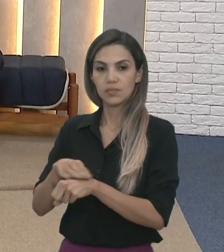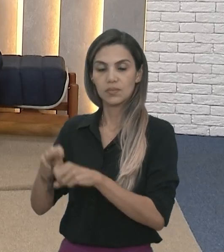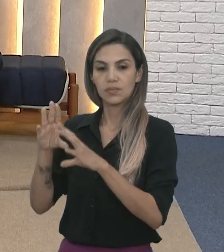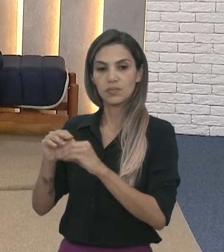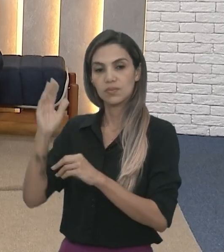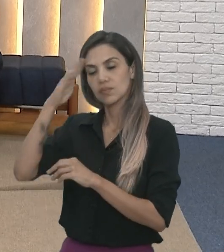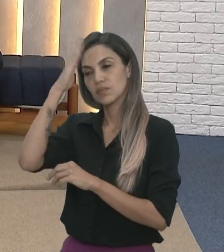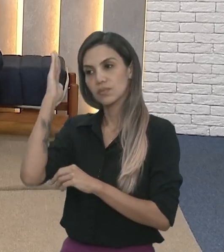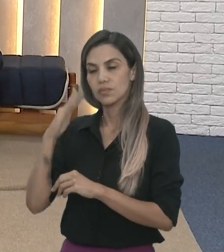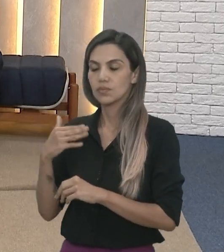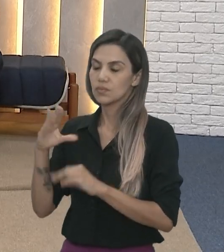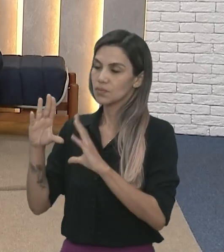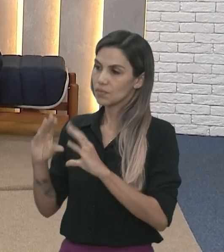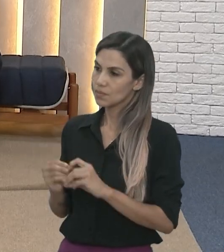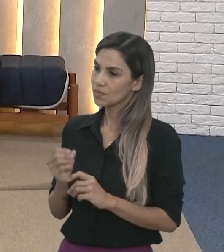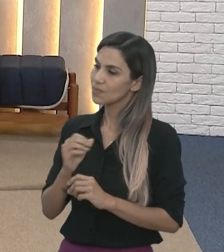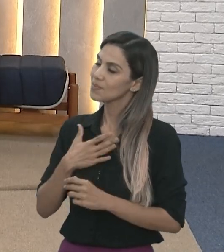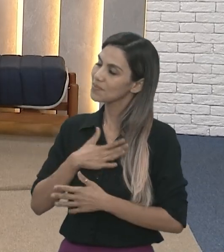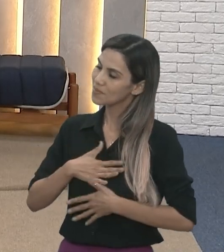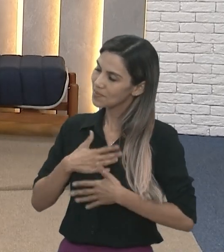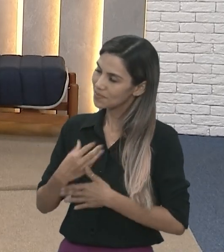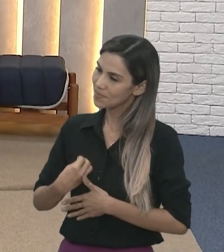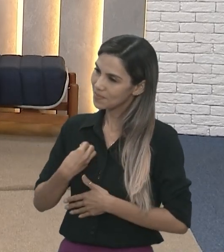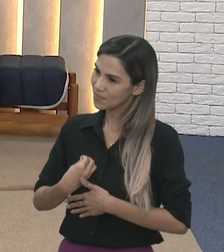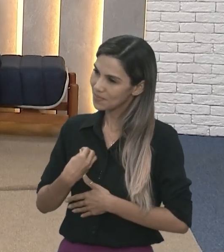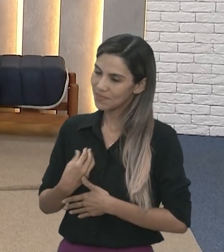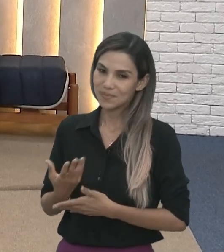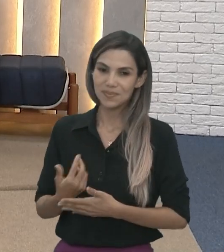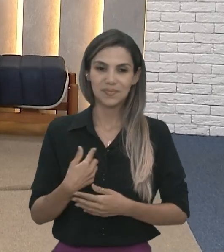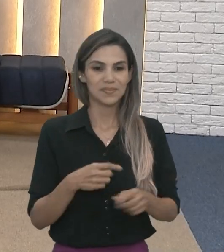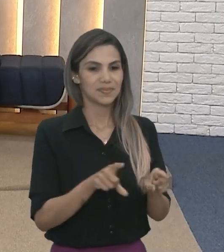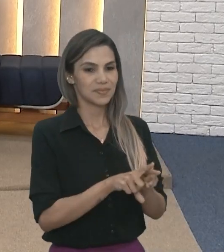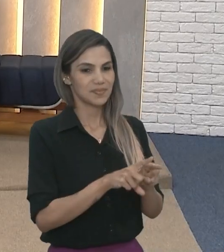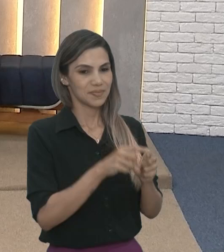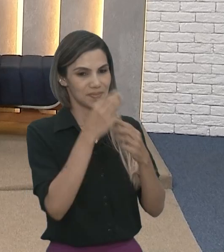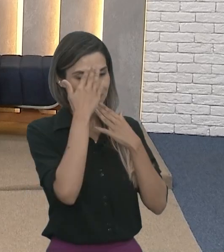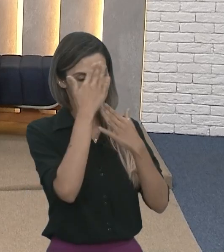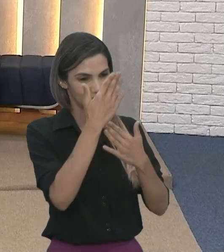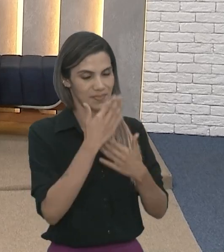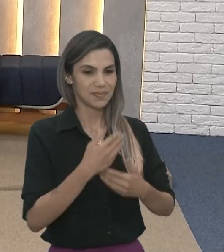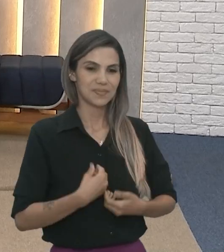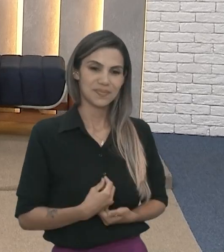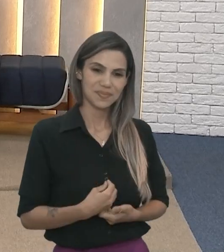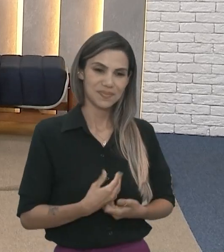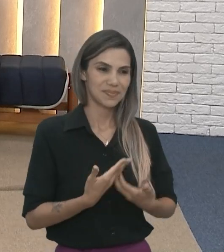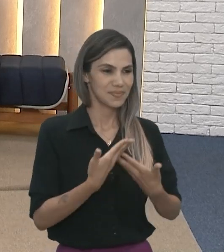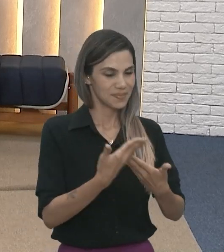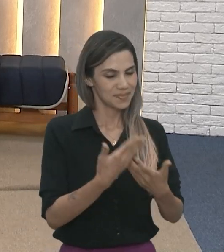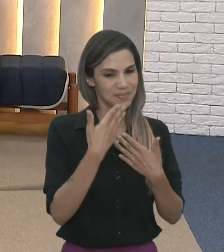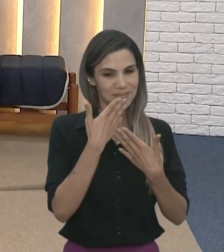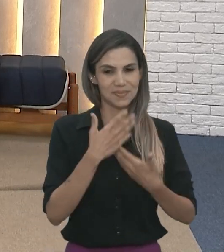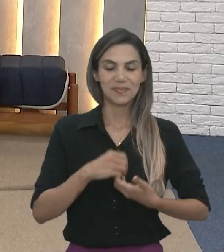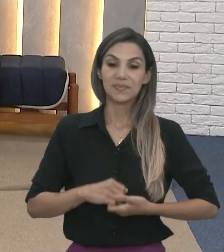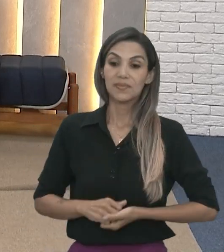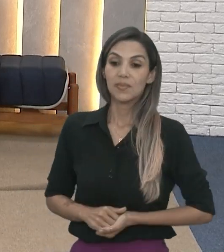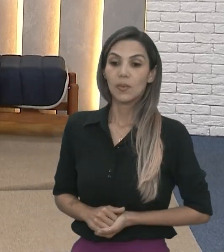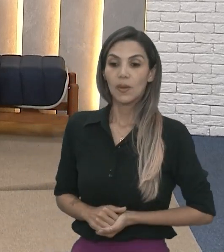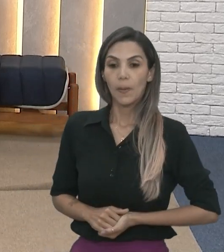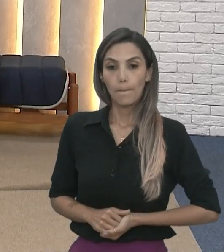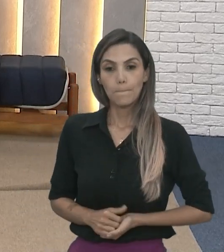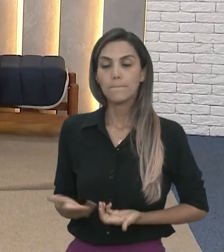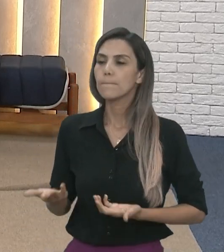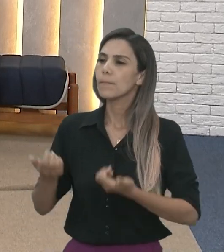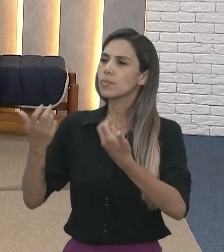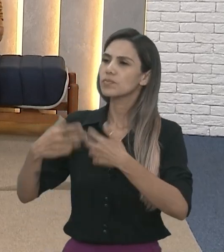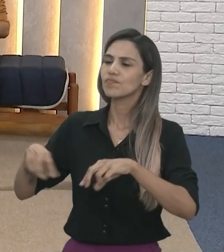e cabelos longos e escuros. Prazer te receber aqui também. Eu que agradeço o convite, obrigado. Satisfação imensa para a gente falar de